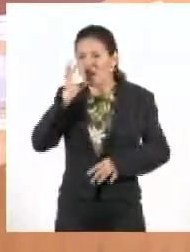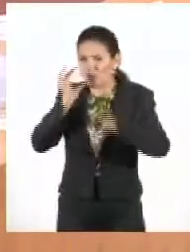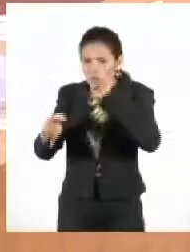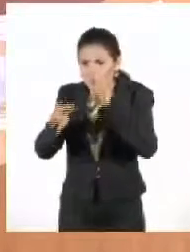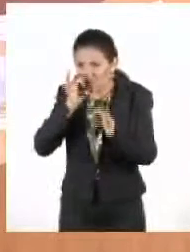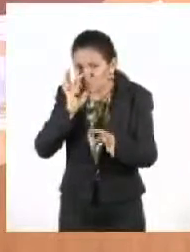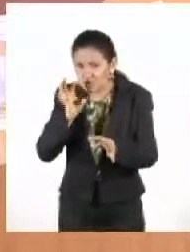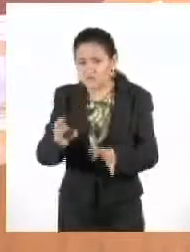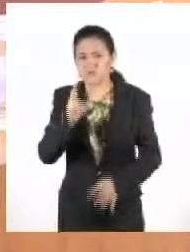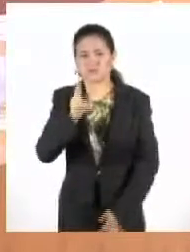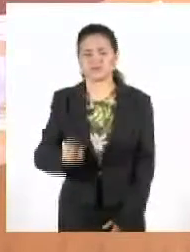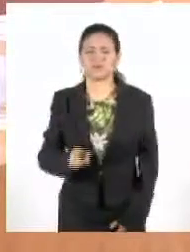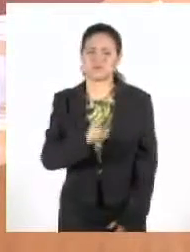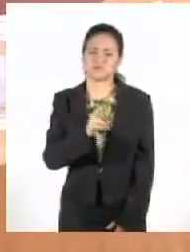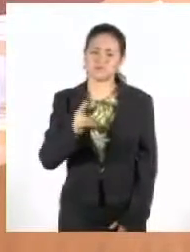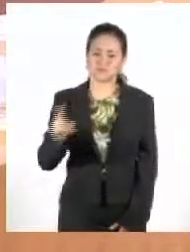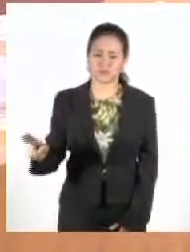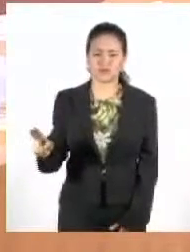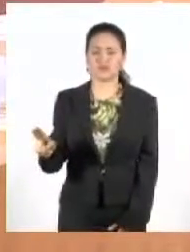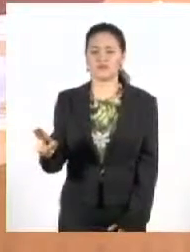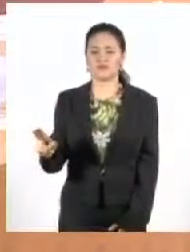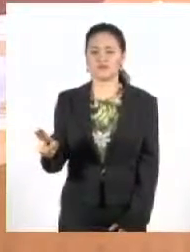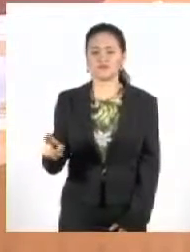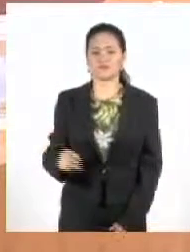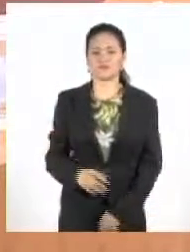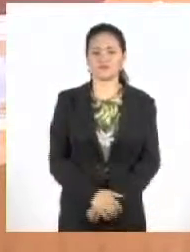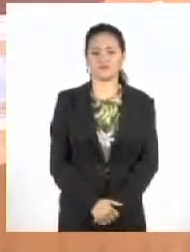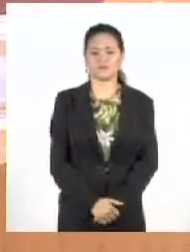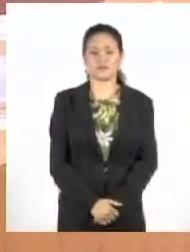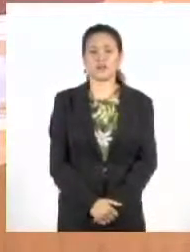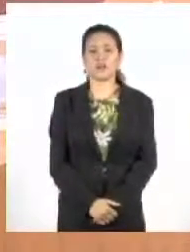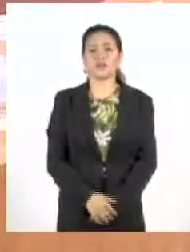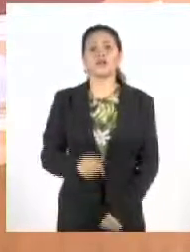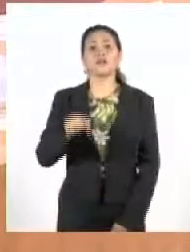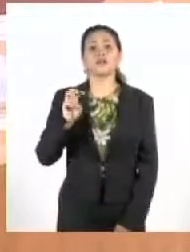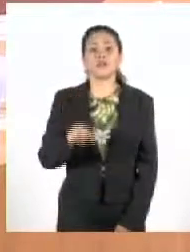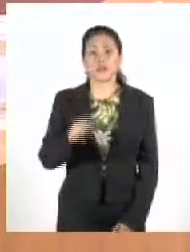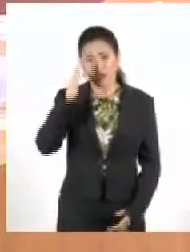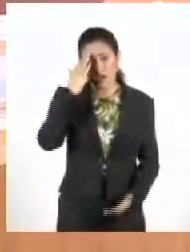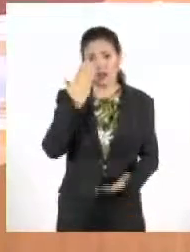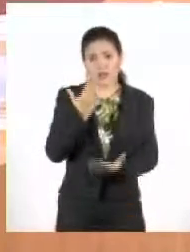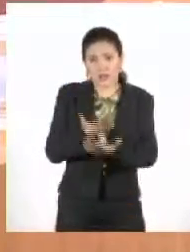diminuído quem aí sim crê no verdadeiro Deus,